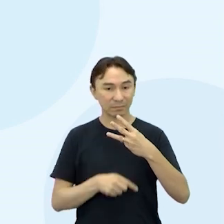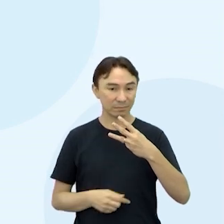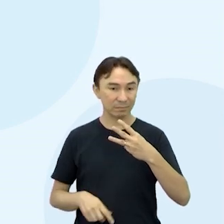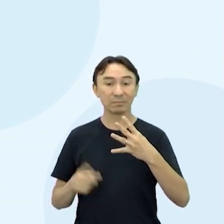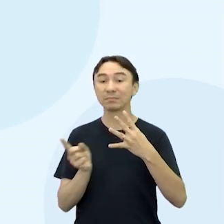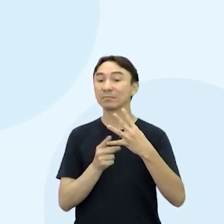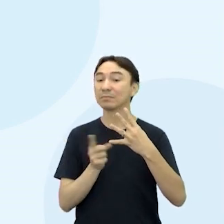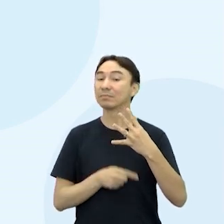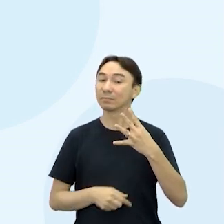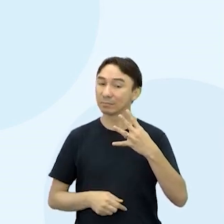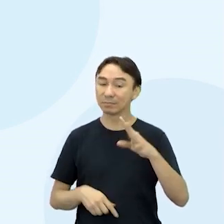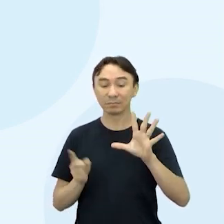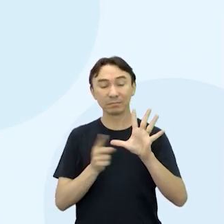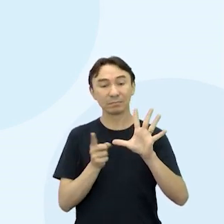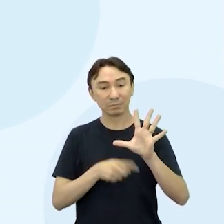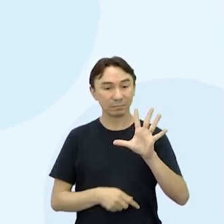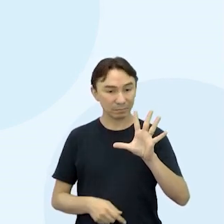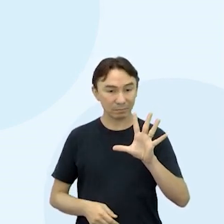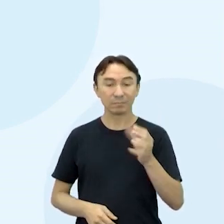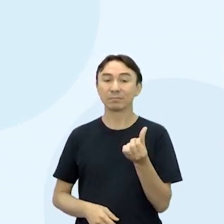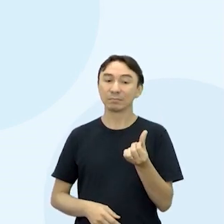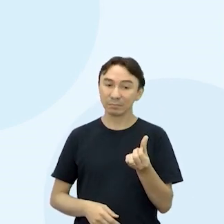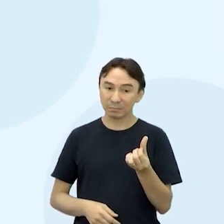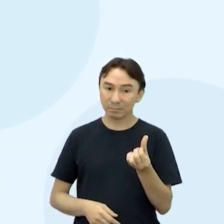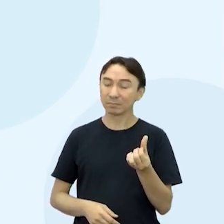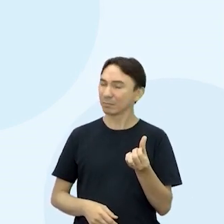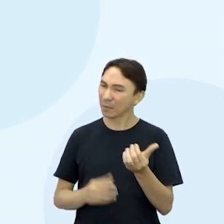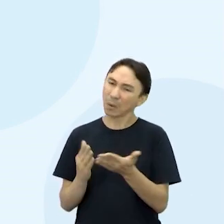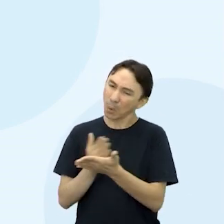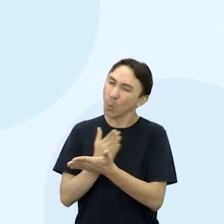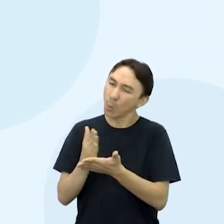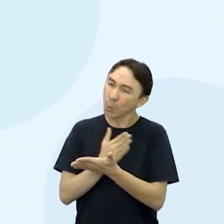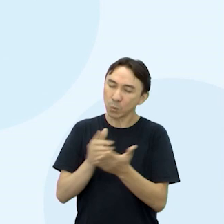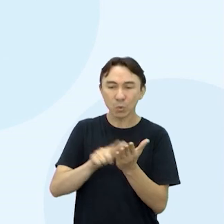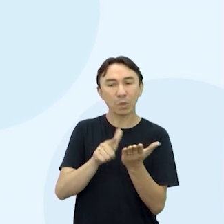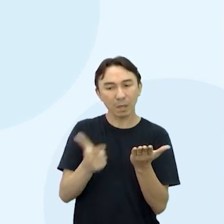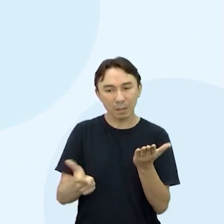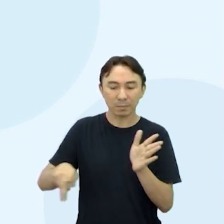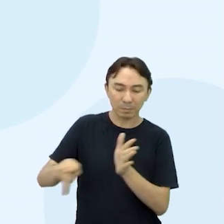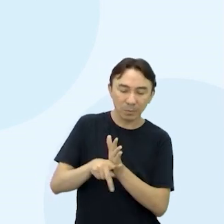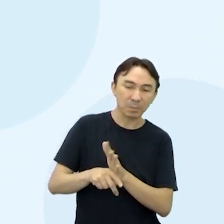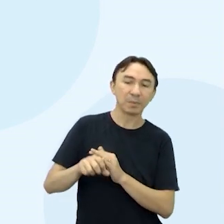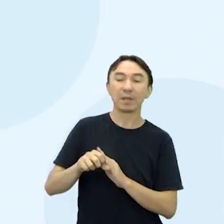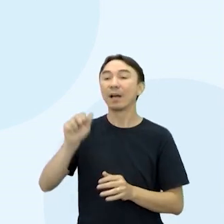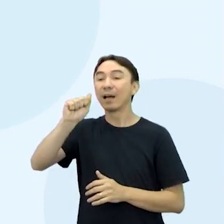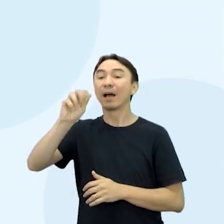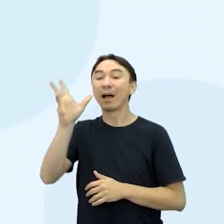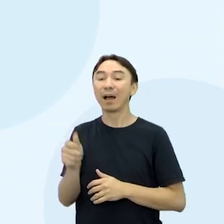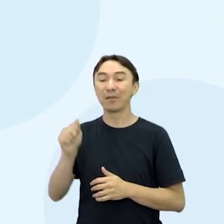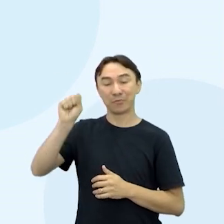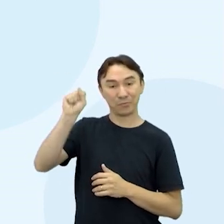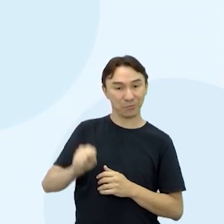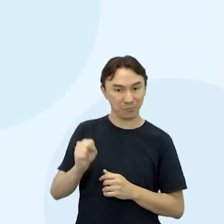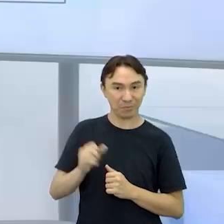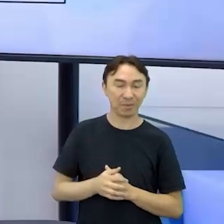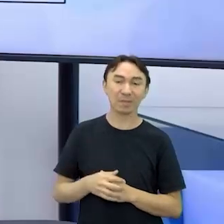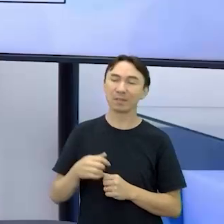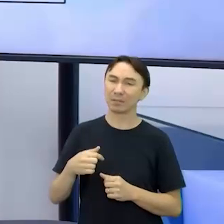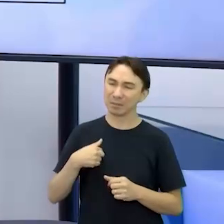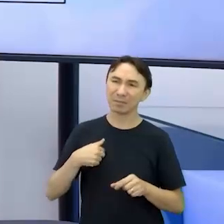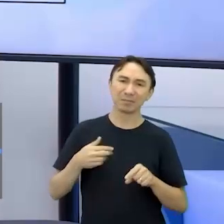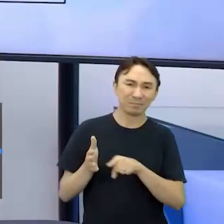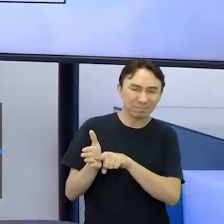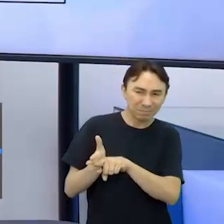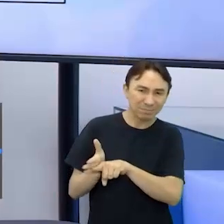Saturday, The Post, Star. São nomes de alguns jornais da África do Sul. Devo dizer a vocês que na minha pesquisa, quando fui pesquisar jornais da África do